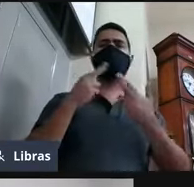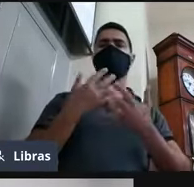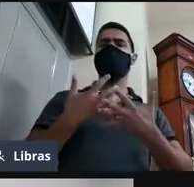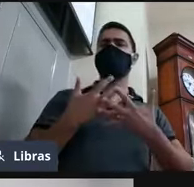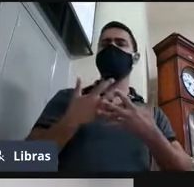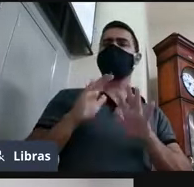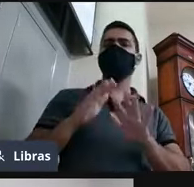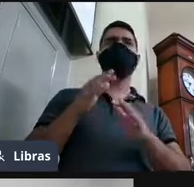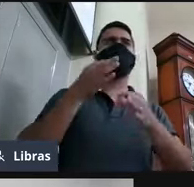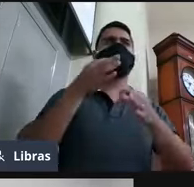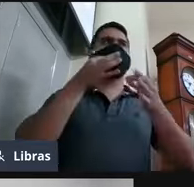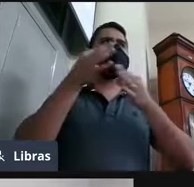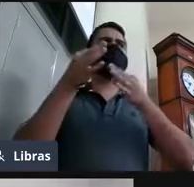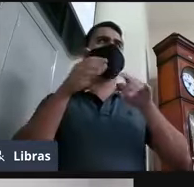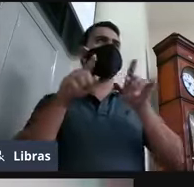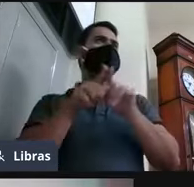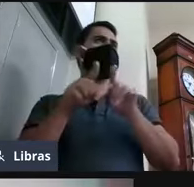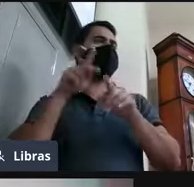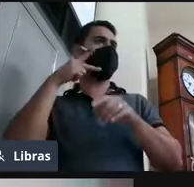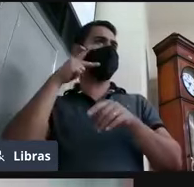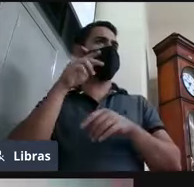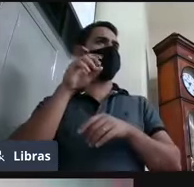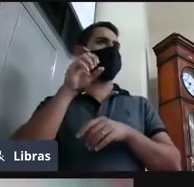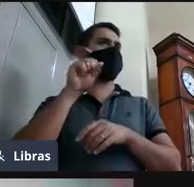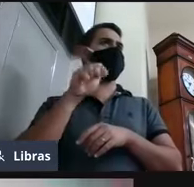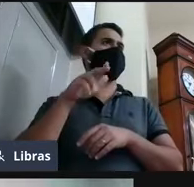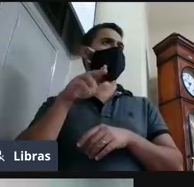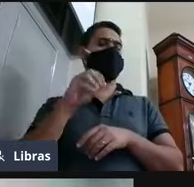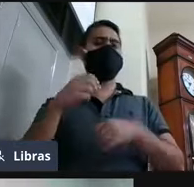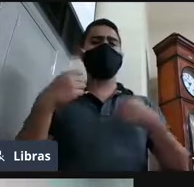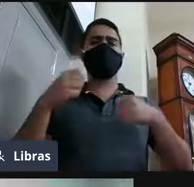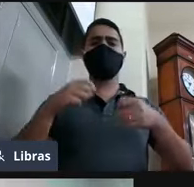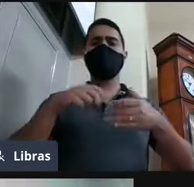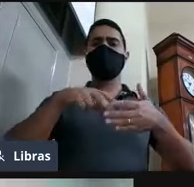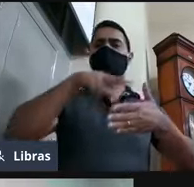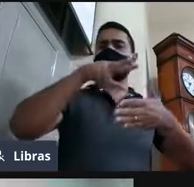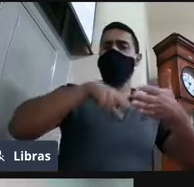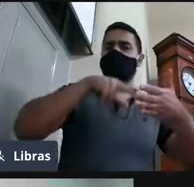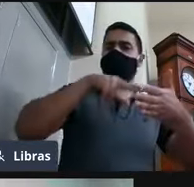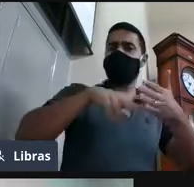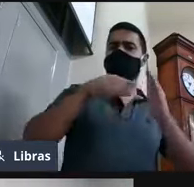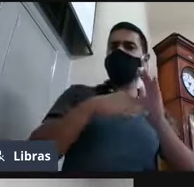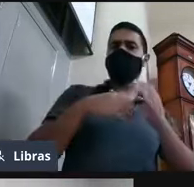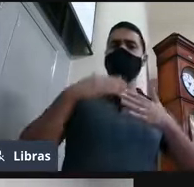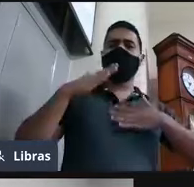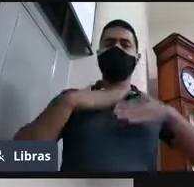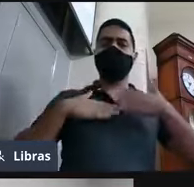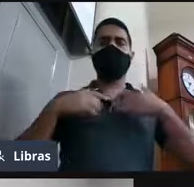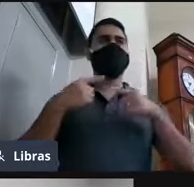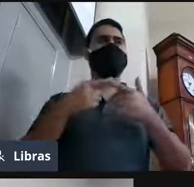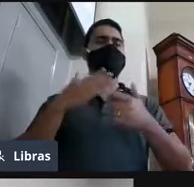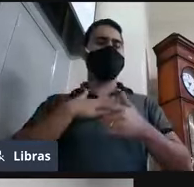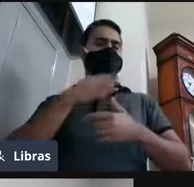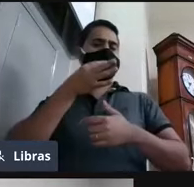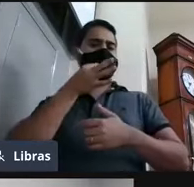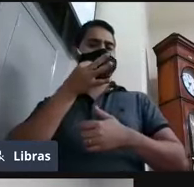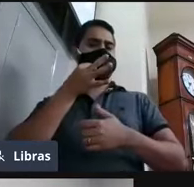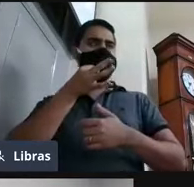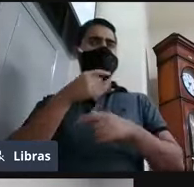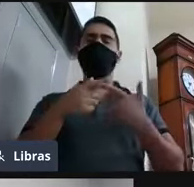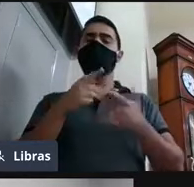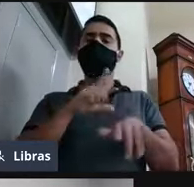os pareceres, tanto do vereador Saulo, da comissão, como o meu, eles têm que ser lidos na íntegra, com muita calma. Essa é a minha posição, porque é um momento